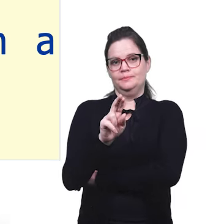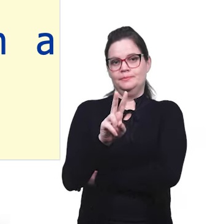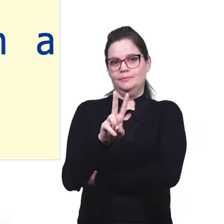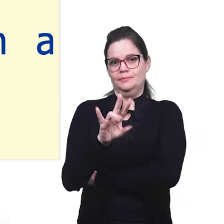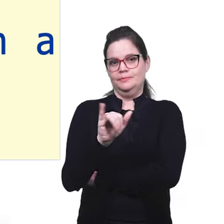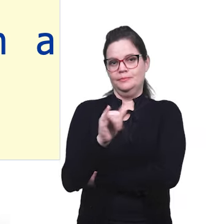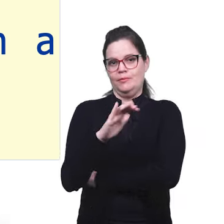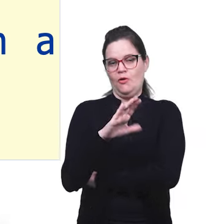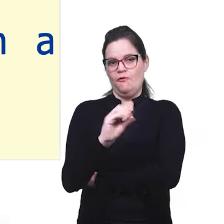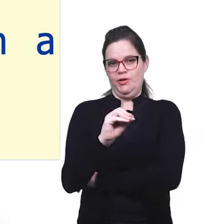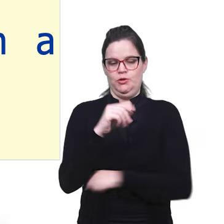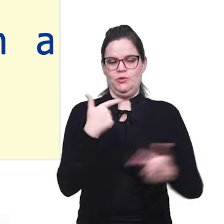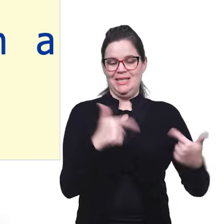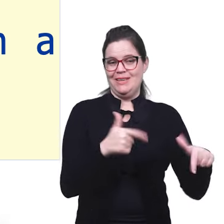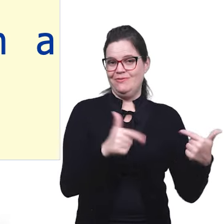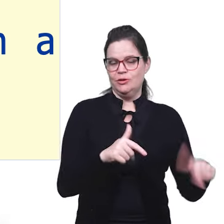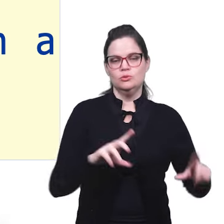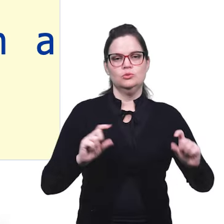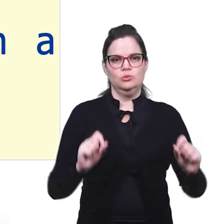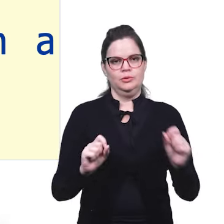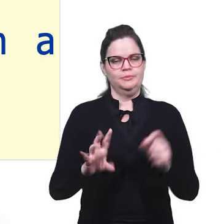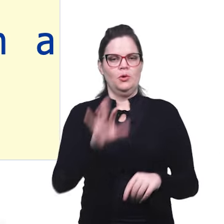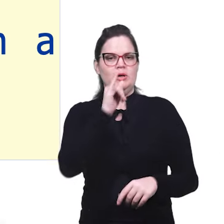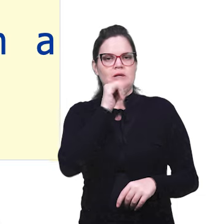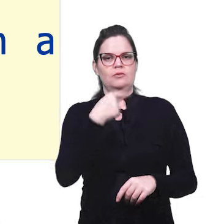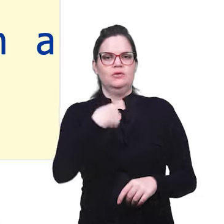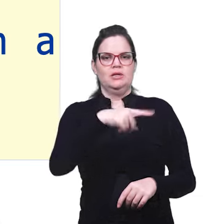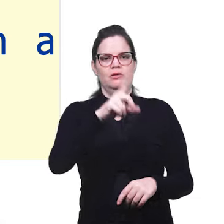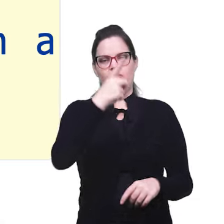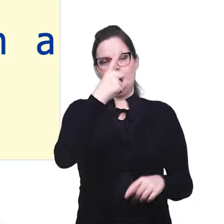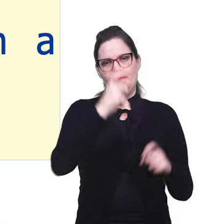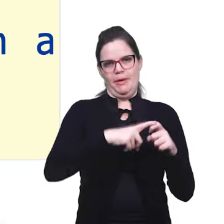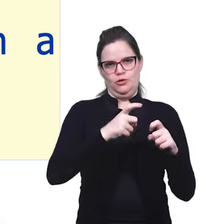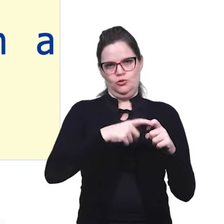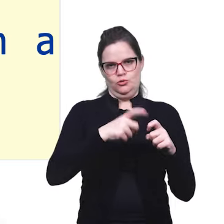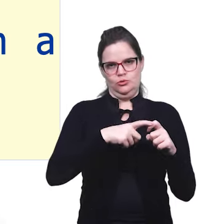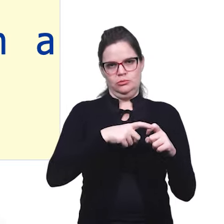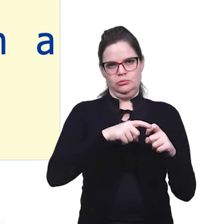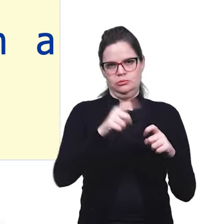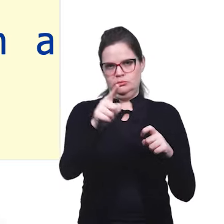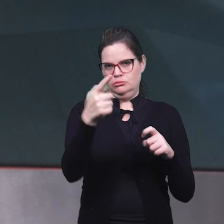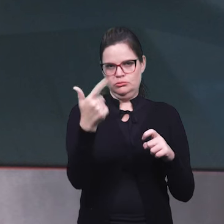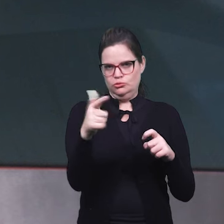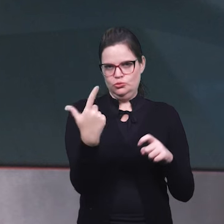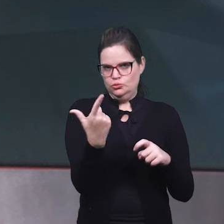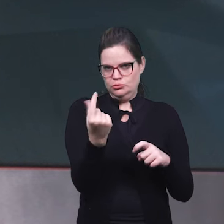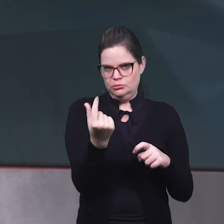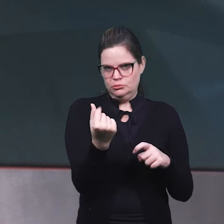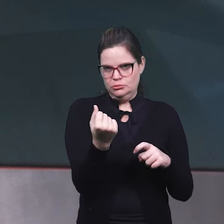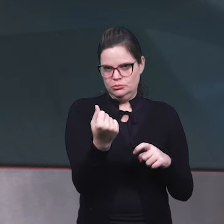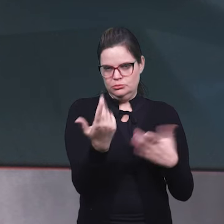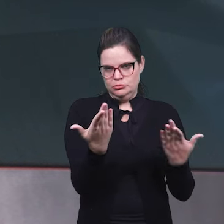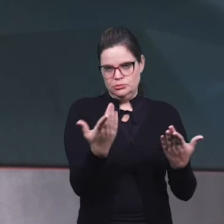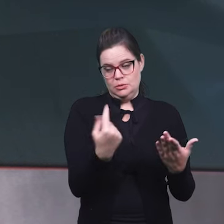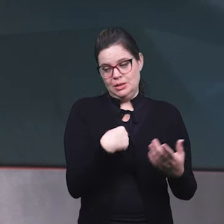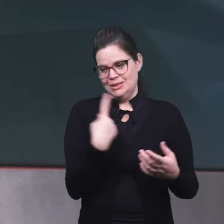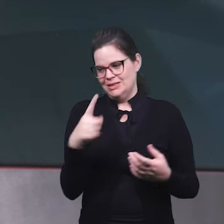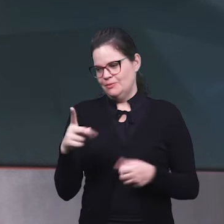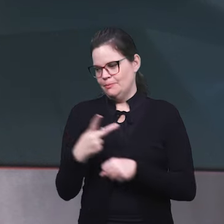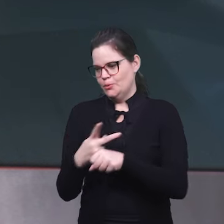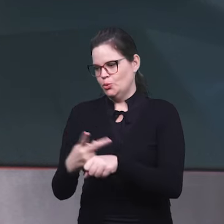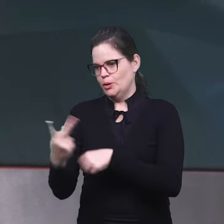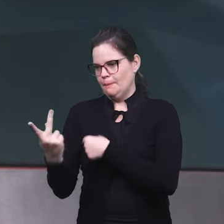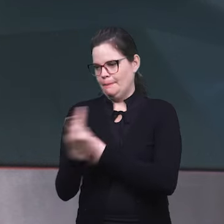Você precisou do serviço do médico. Aí você não tem o dinheiro. Aí você precisa recorrer ao